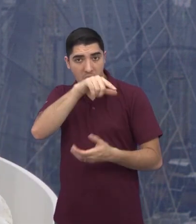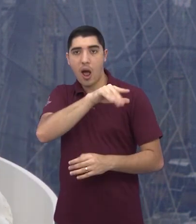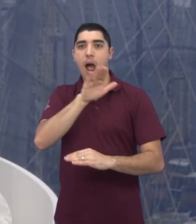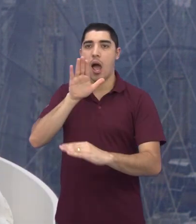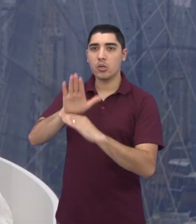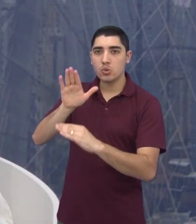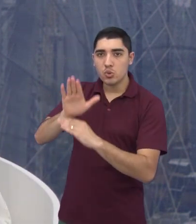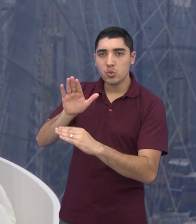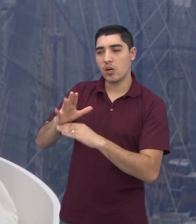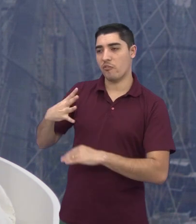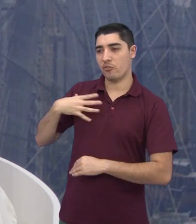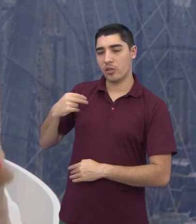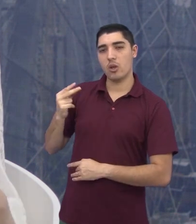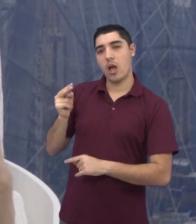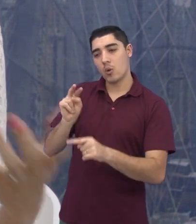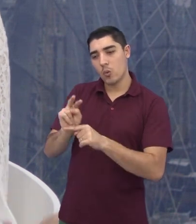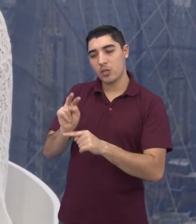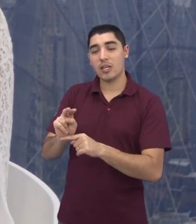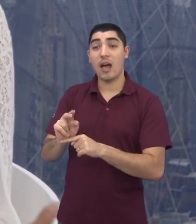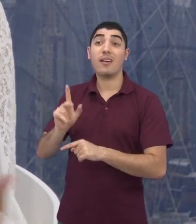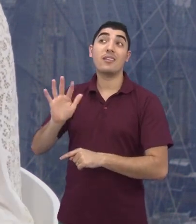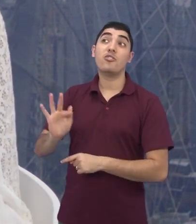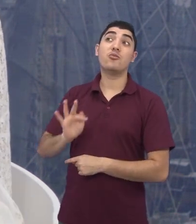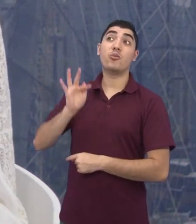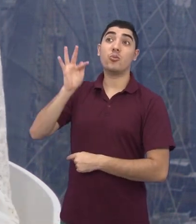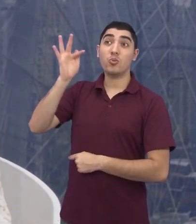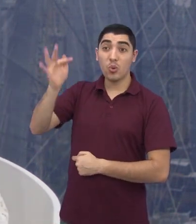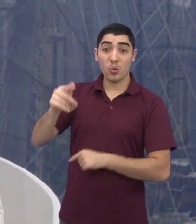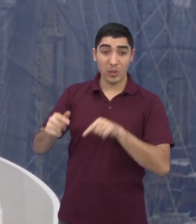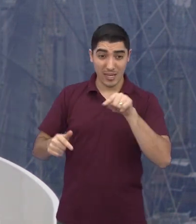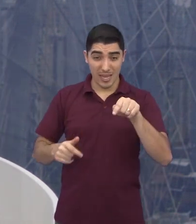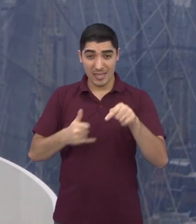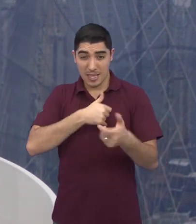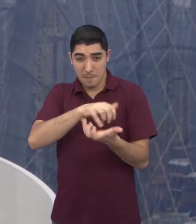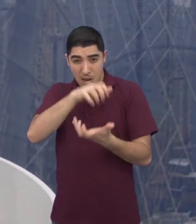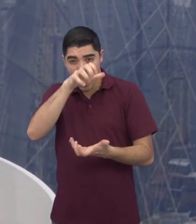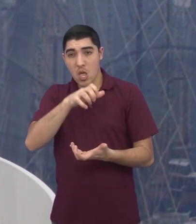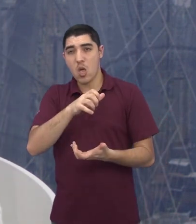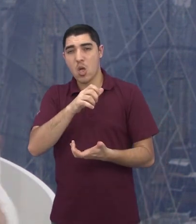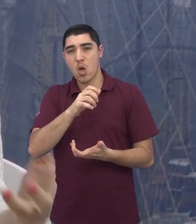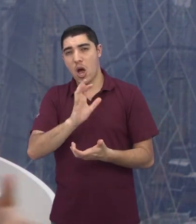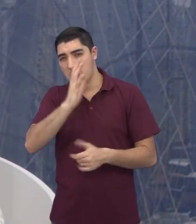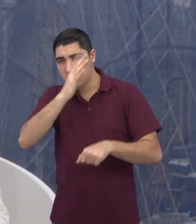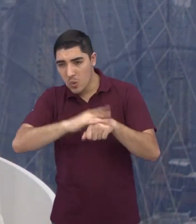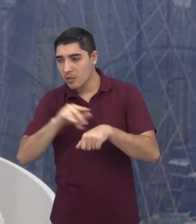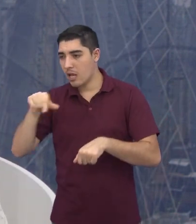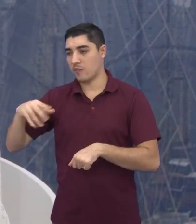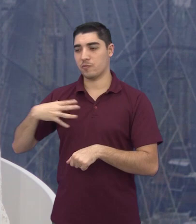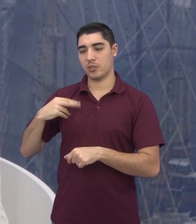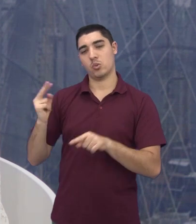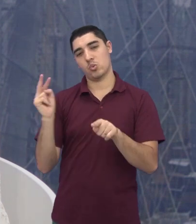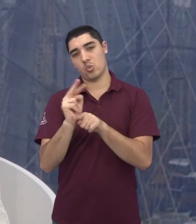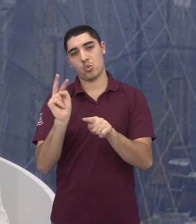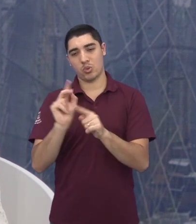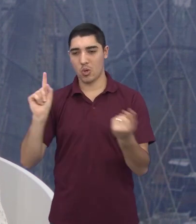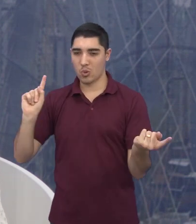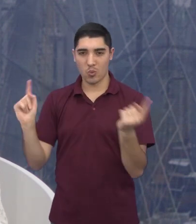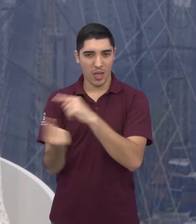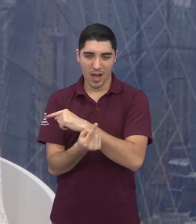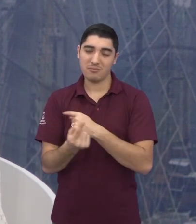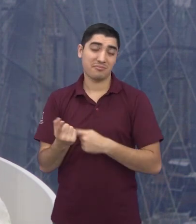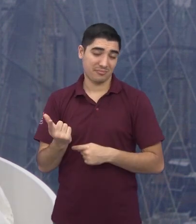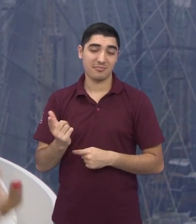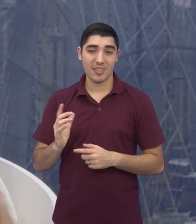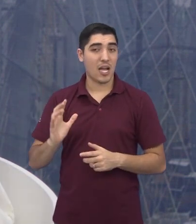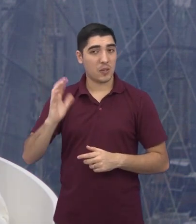ajuda os seus filhos, que depois vão cuidar deles ali no momento seguinte, que leva à convivência intergeracional entre as